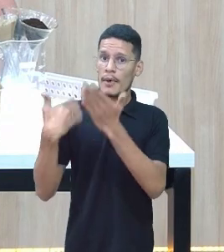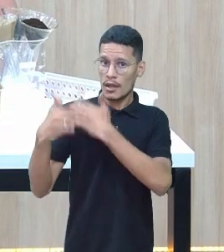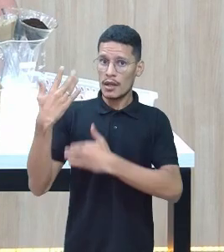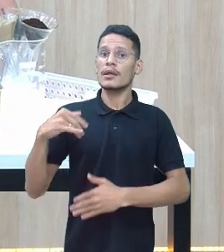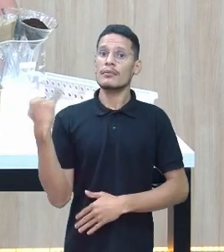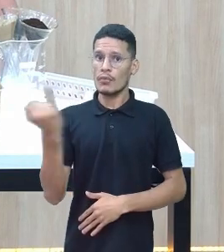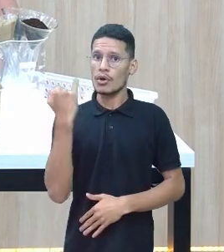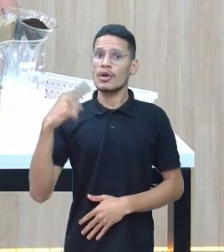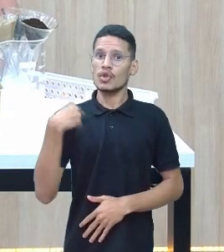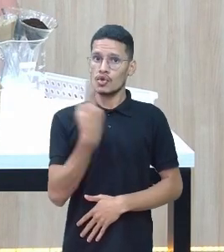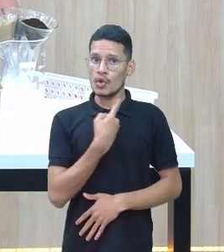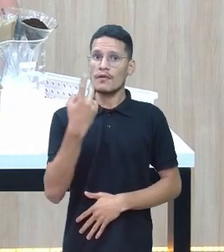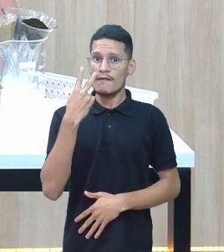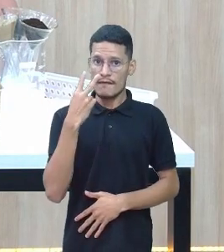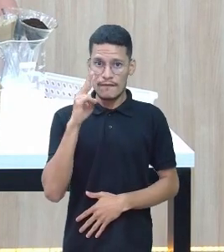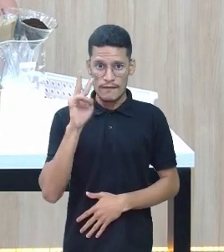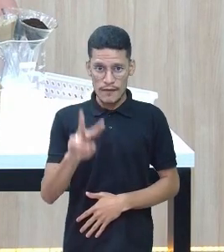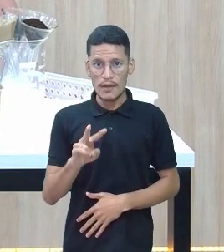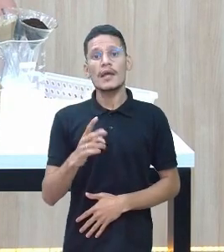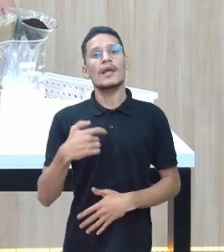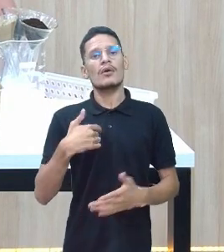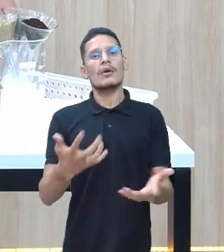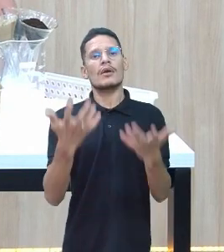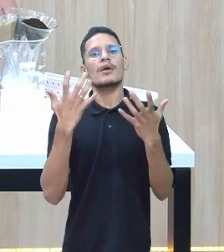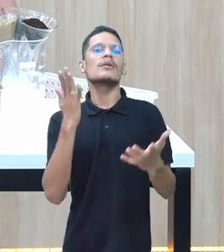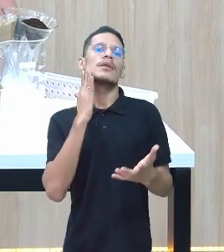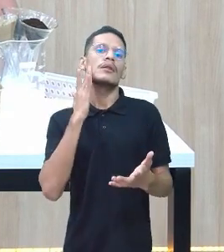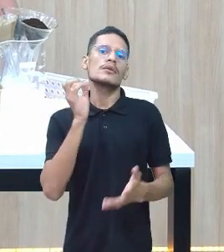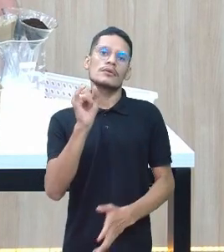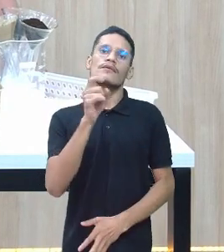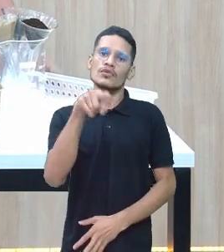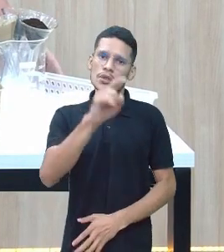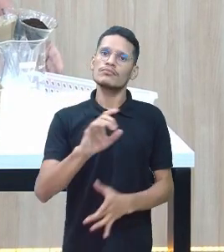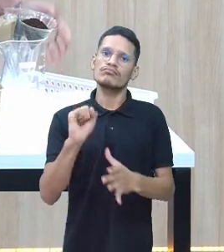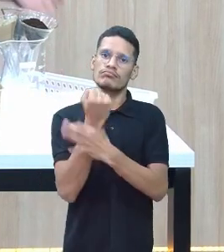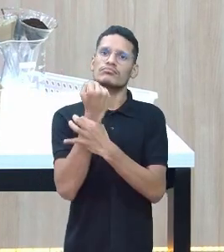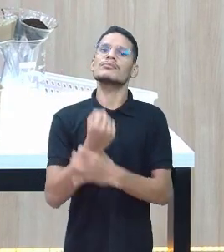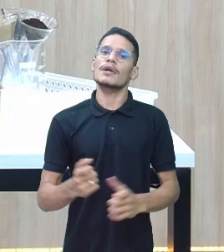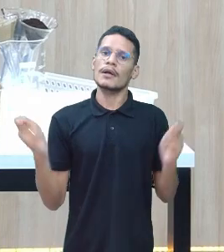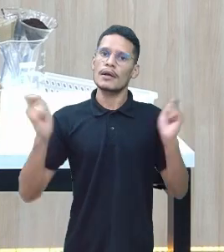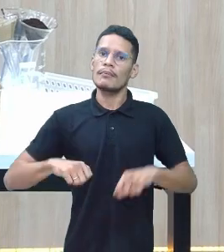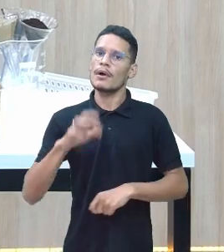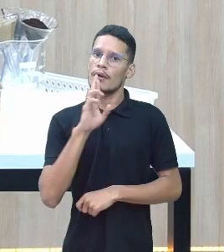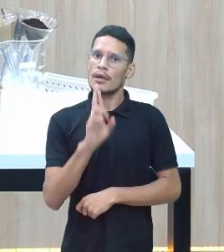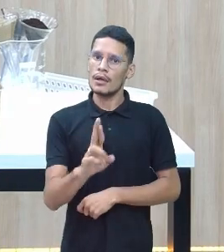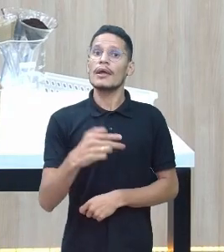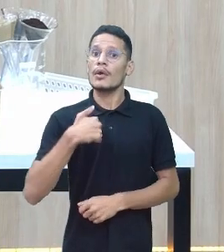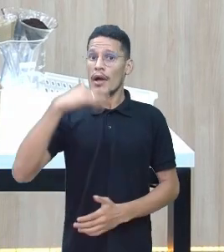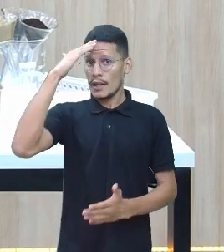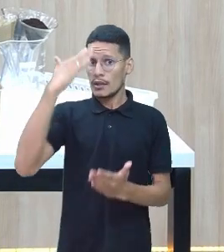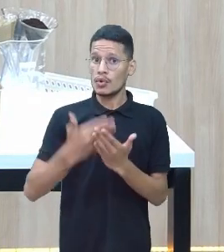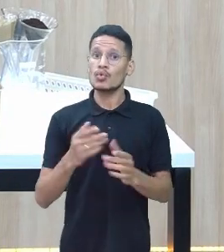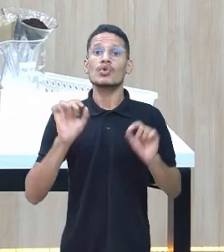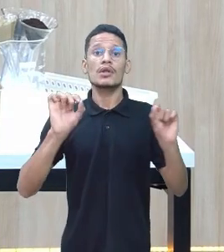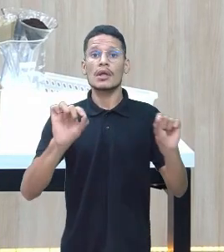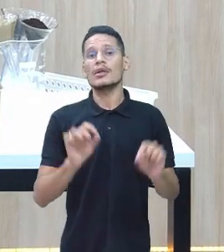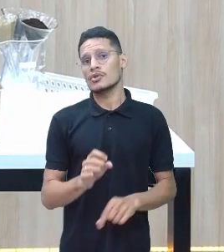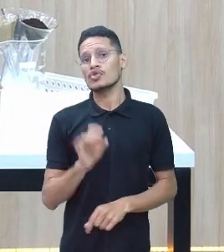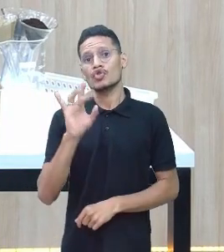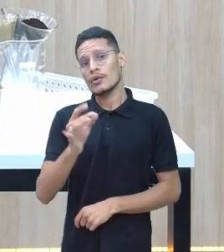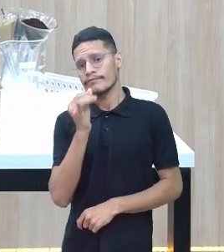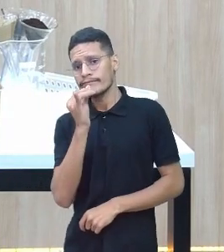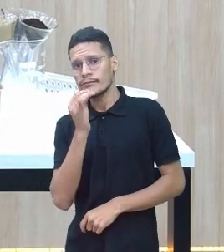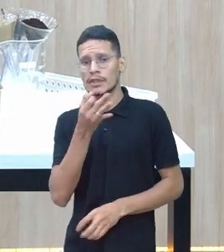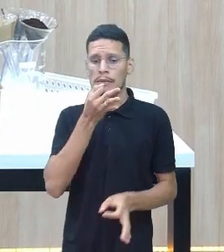rever. Quero saber se agora vocês estão seguros em respondê-las. Acredito que antes foram apenas hipóteses, algumas ideias